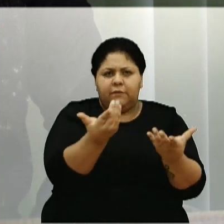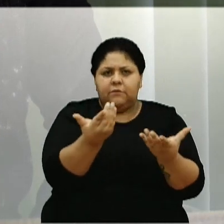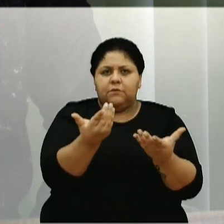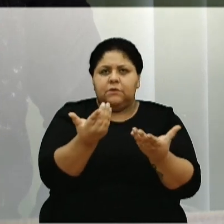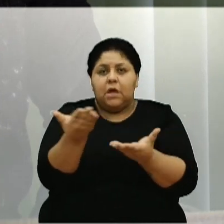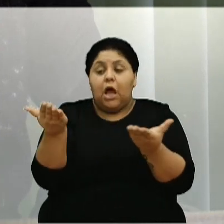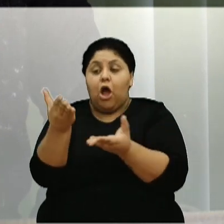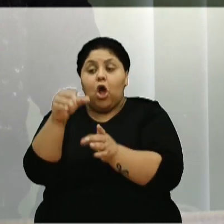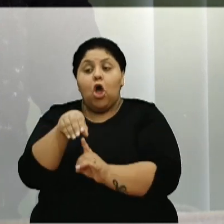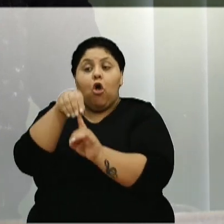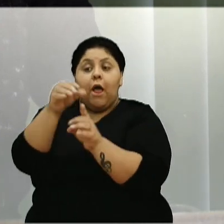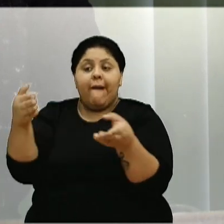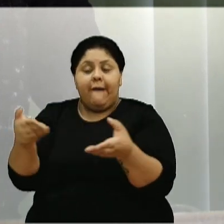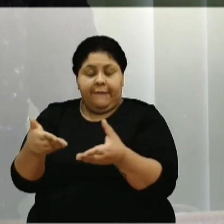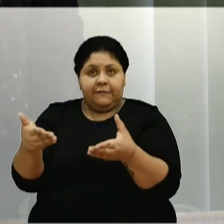dar preferência hoje para